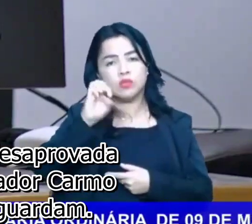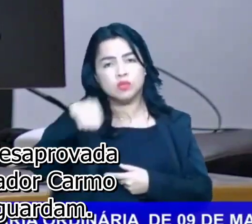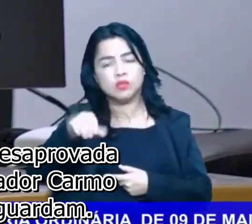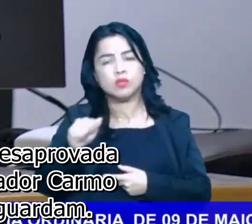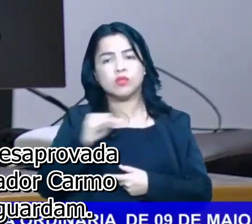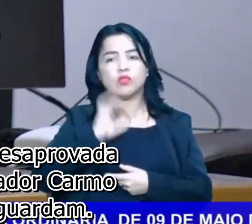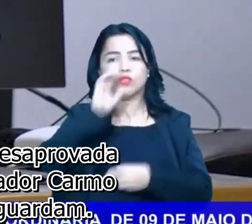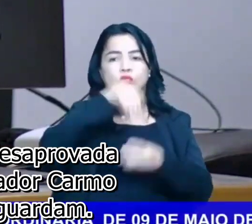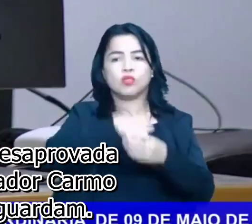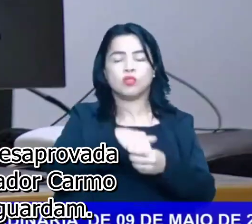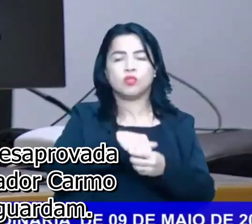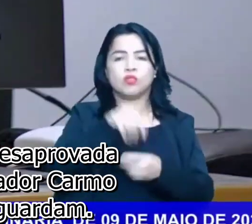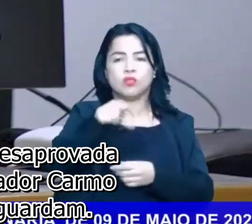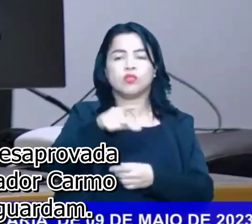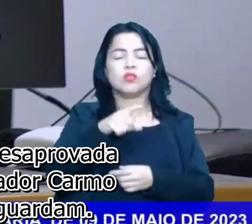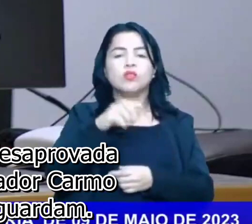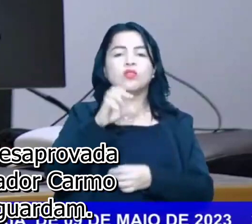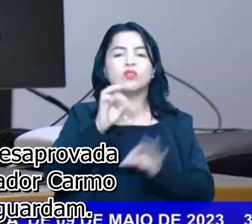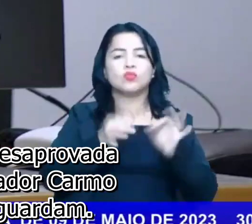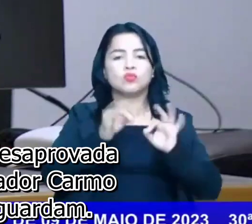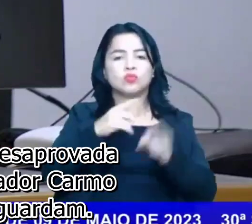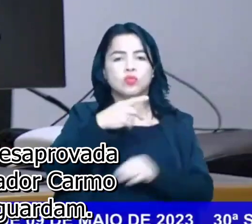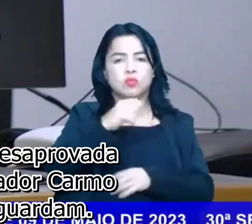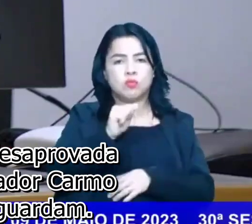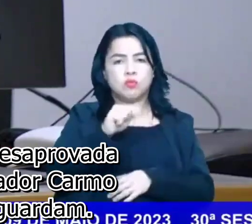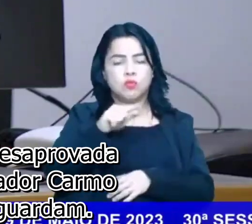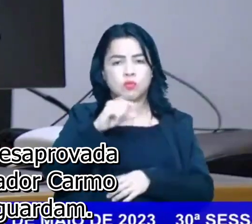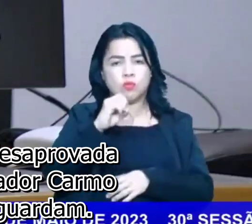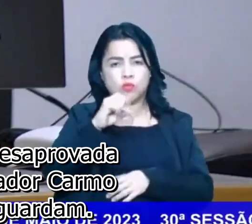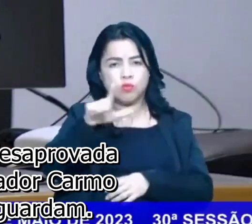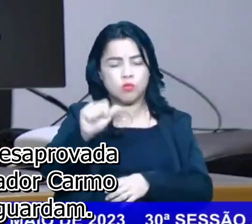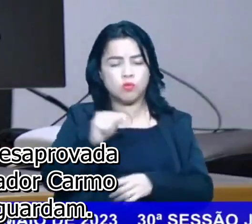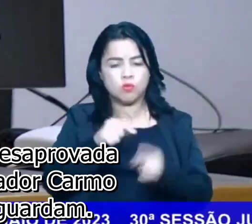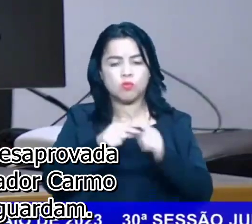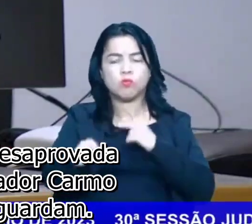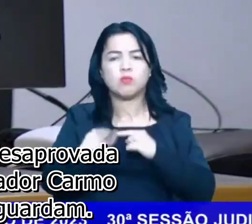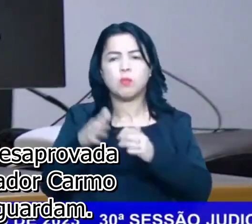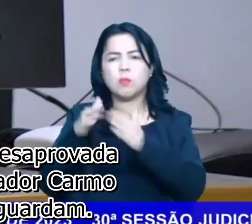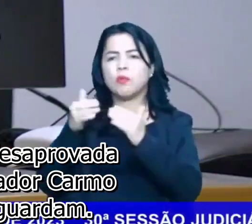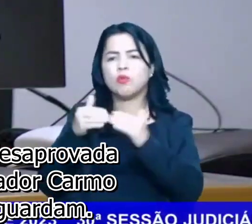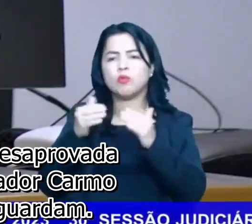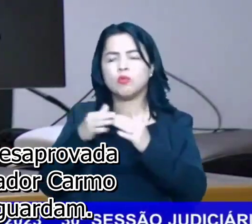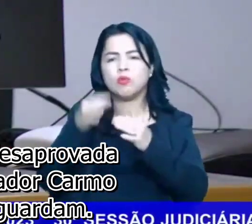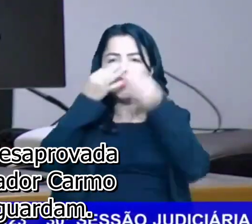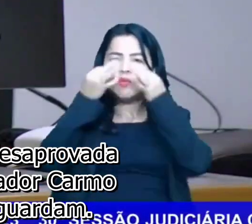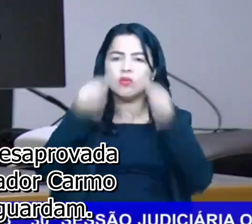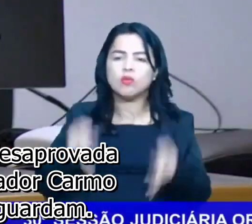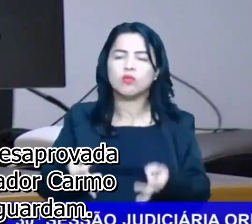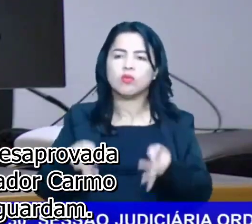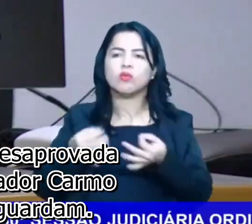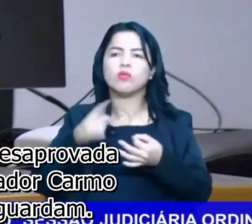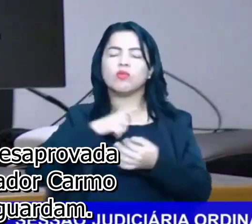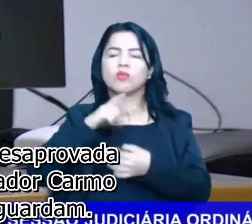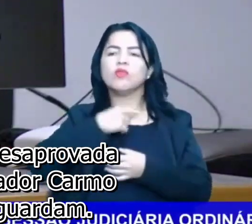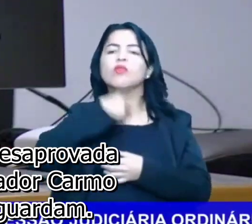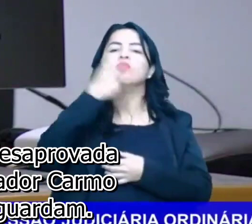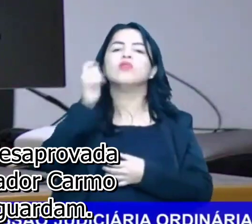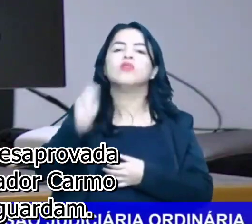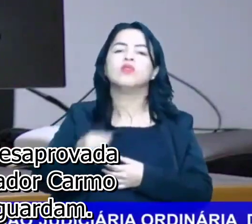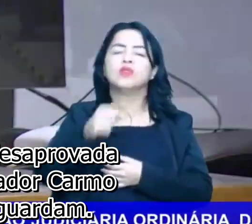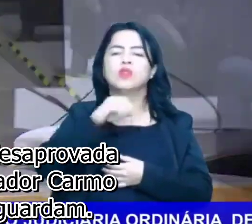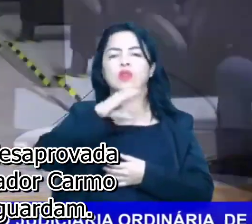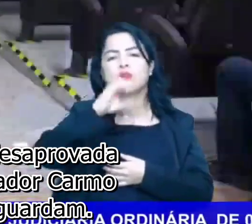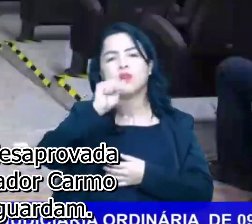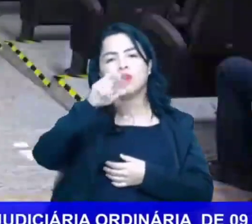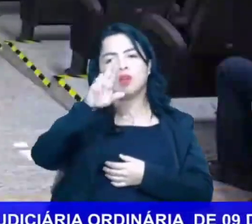da juíza Paola, divergindo e julgando desaprovada todas as contas, pediu vista o ilustre desembargador Carmo Antônio, que está com a